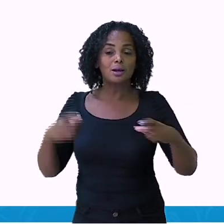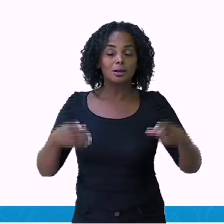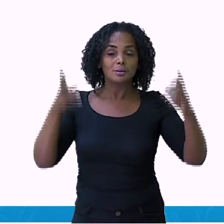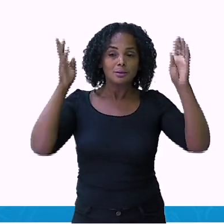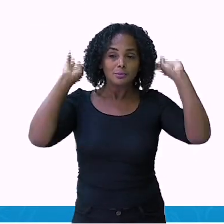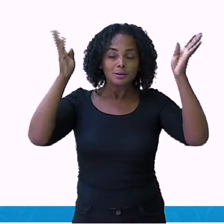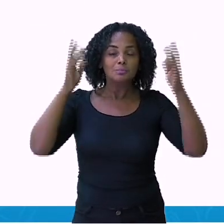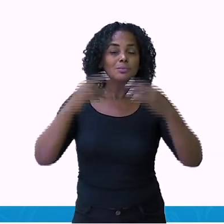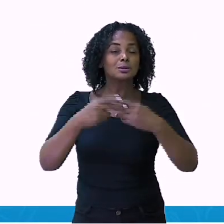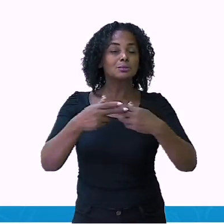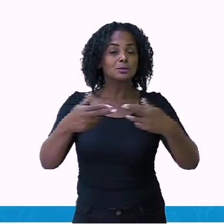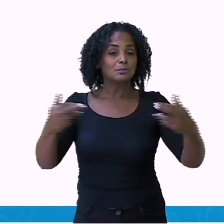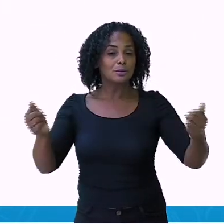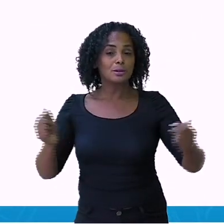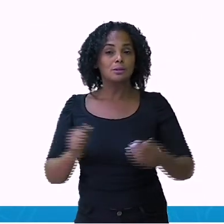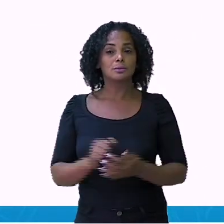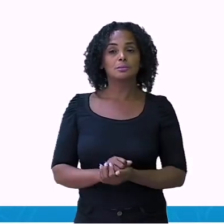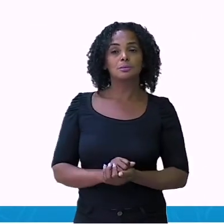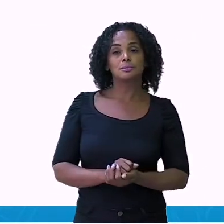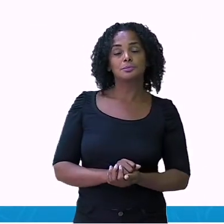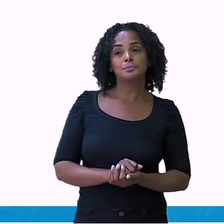diferentes. Não menos